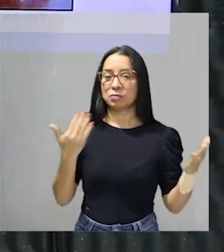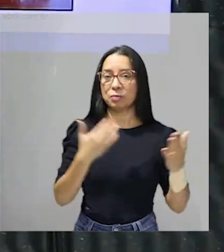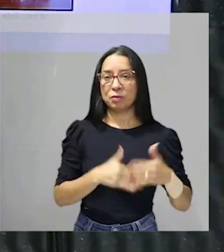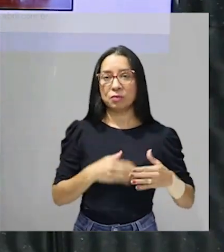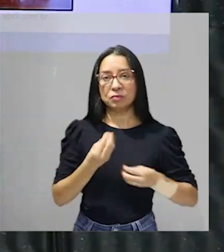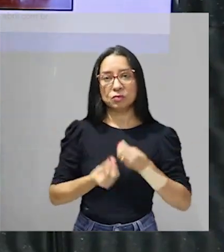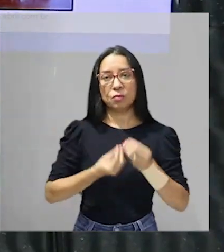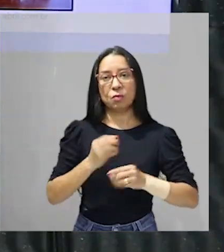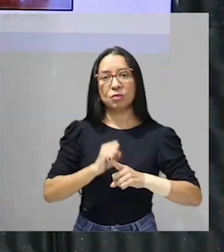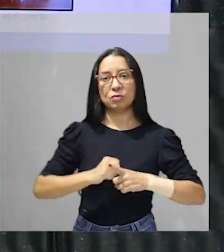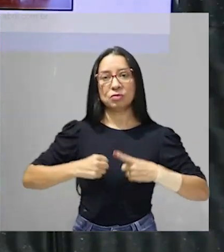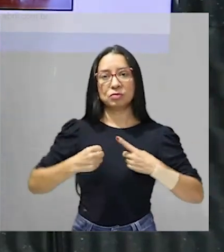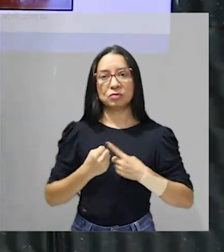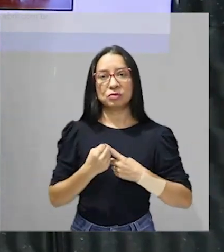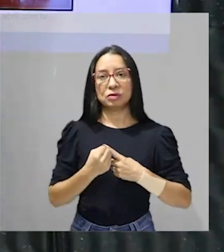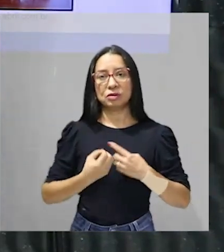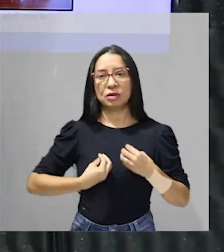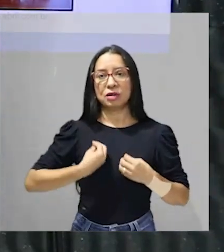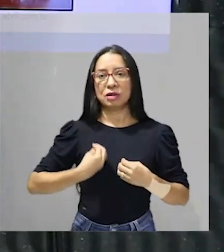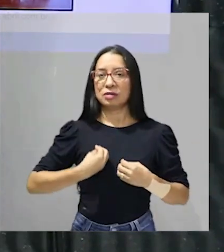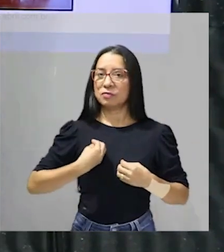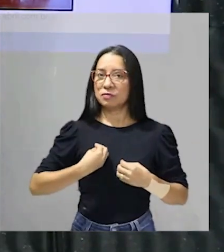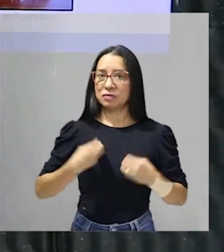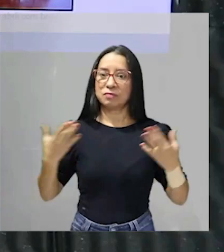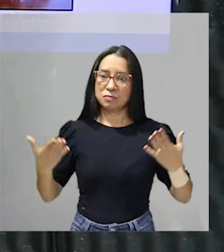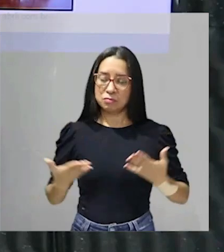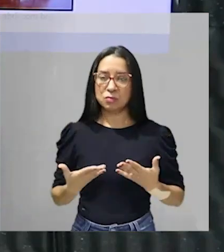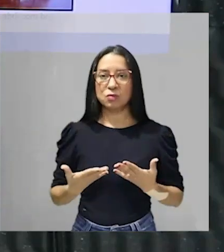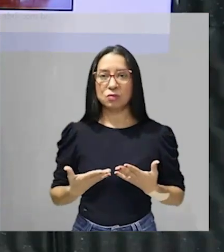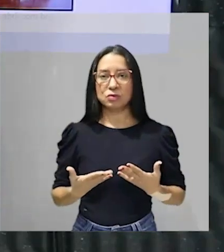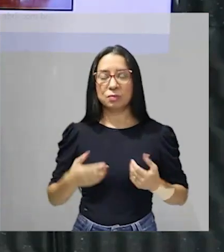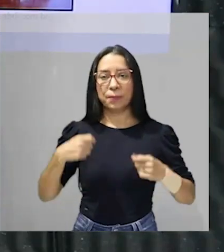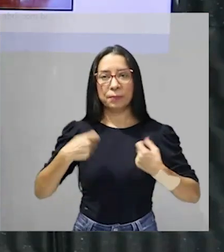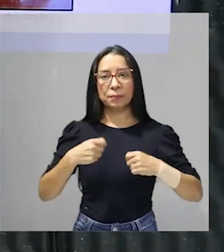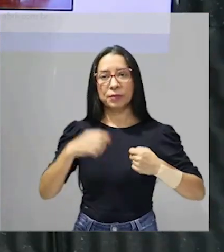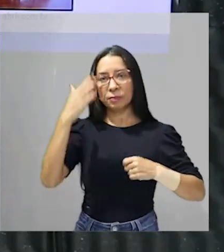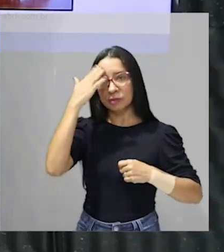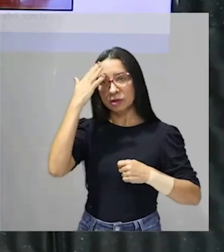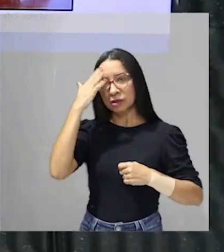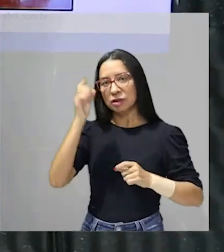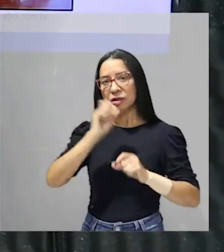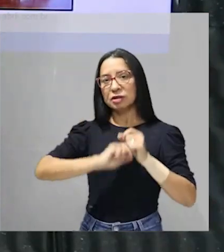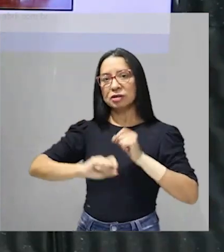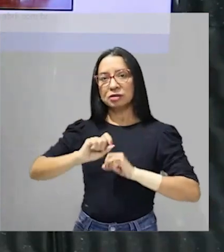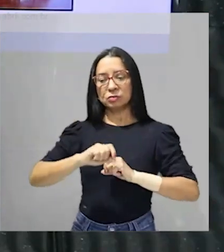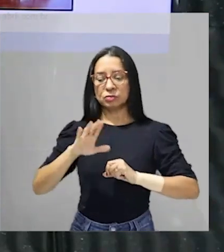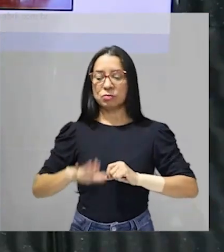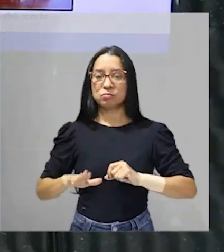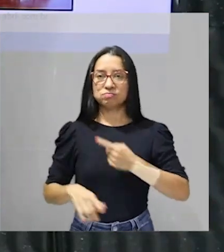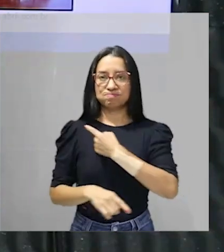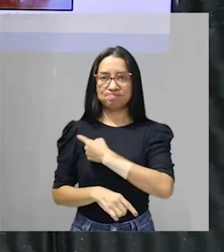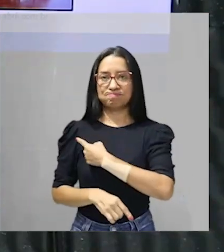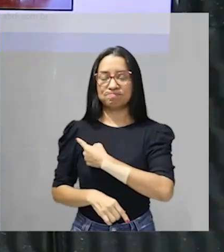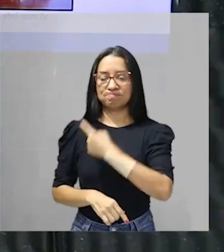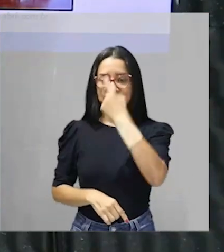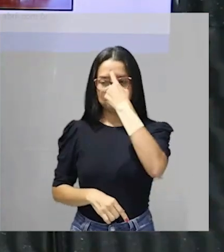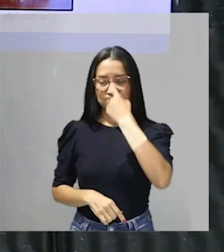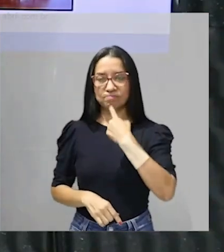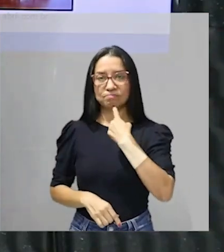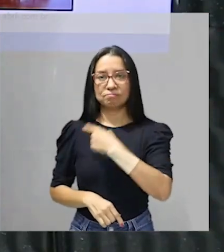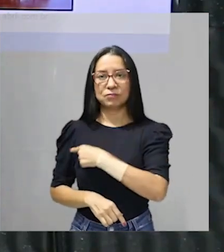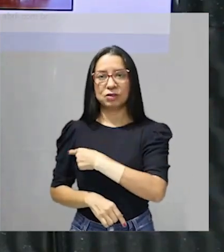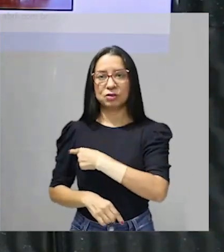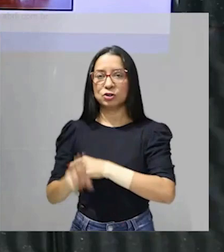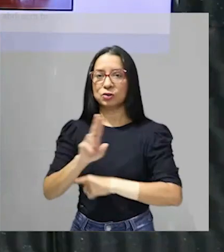e como a sociedade ela vive hoje na atualidade nós devemos entender que aqui são crianças e crianças que